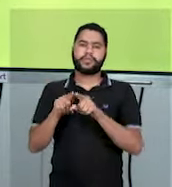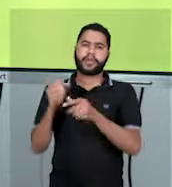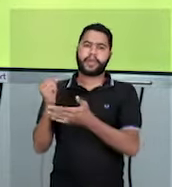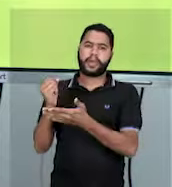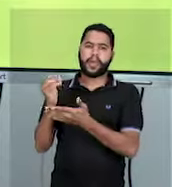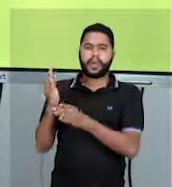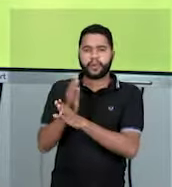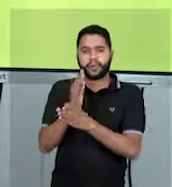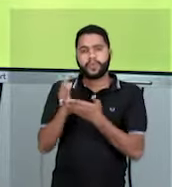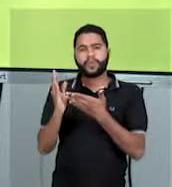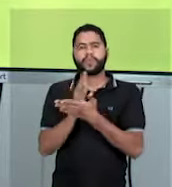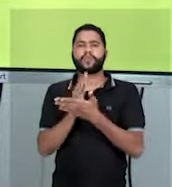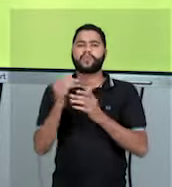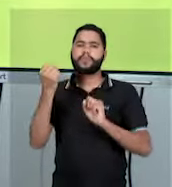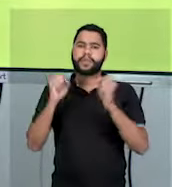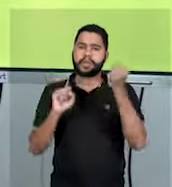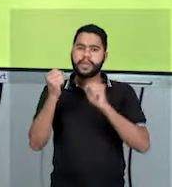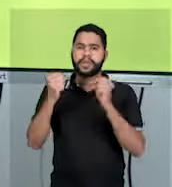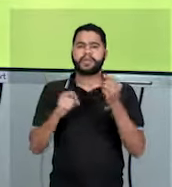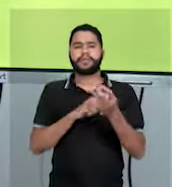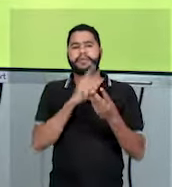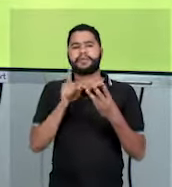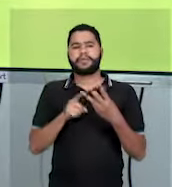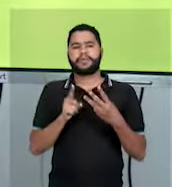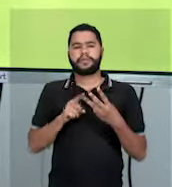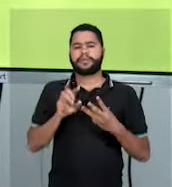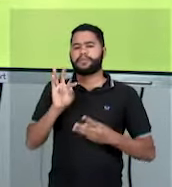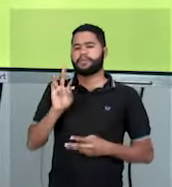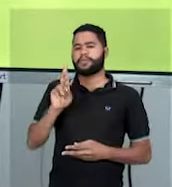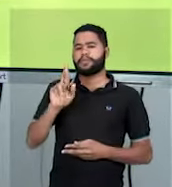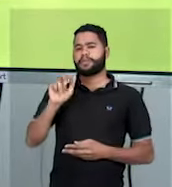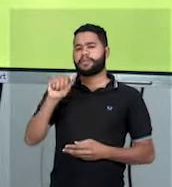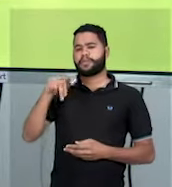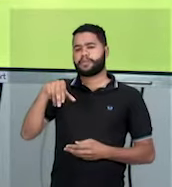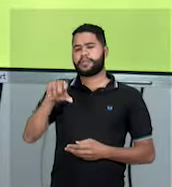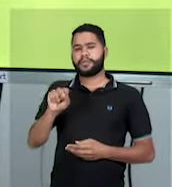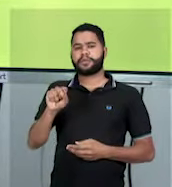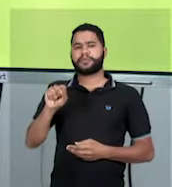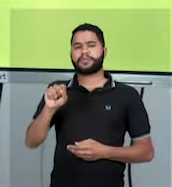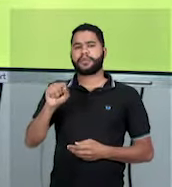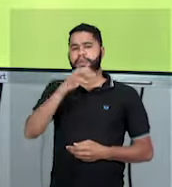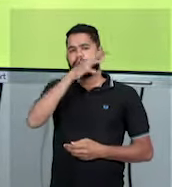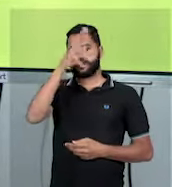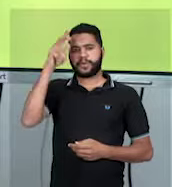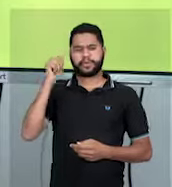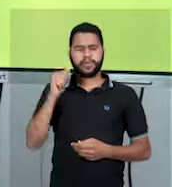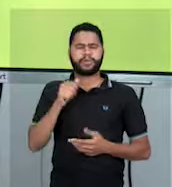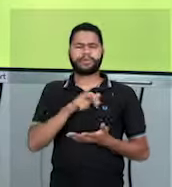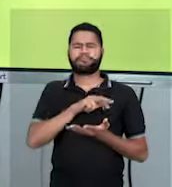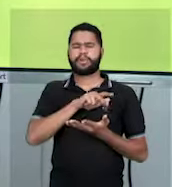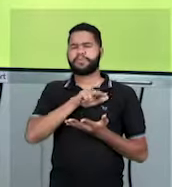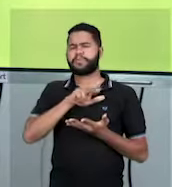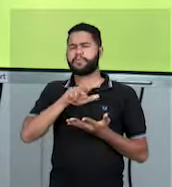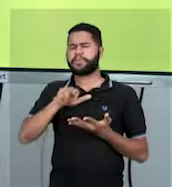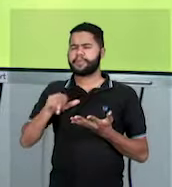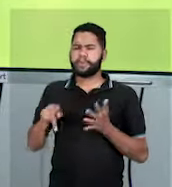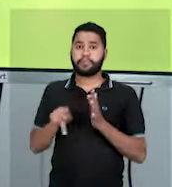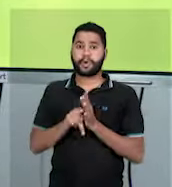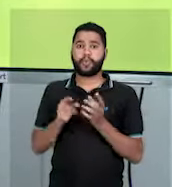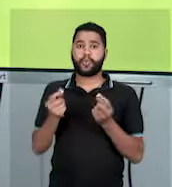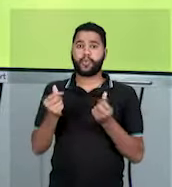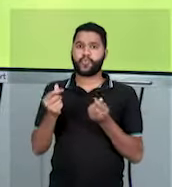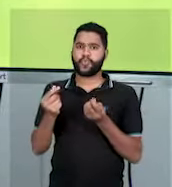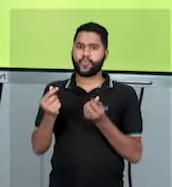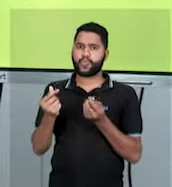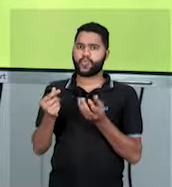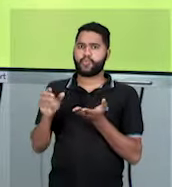dos Reis, a Transamazônica e várias outras obras de grande volume de dinheiro, né,